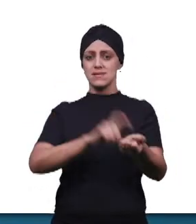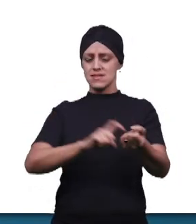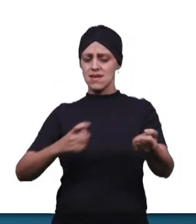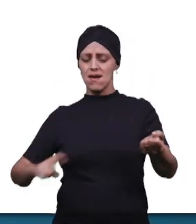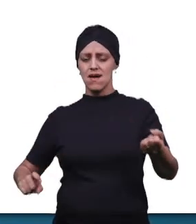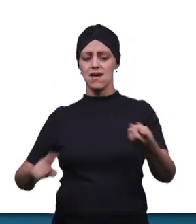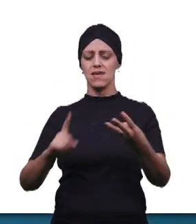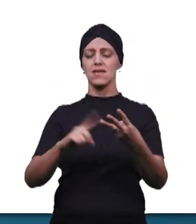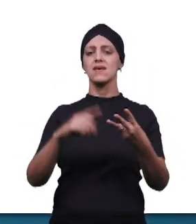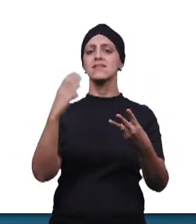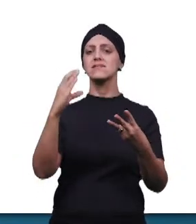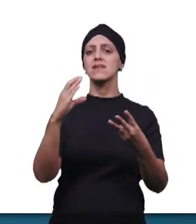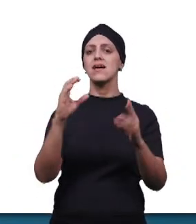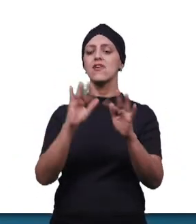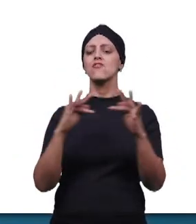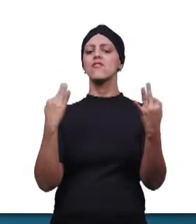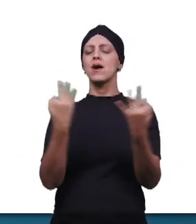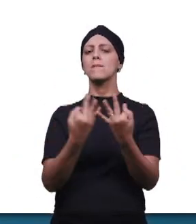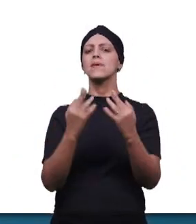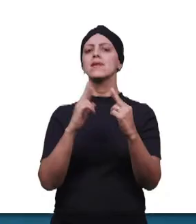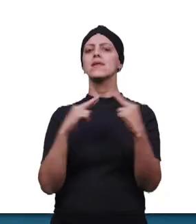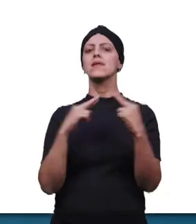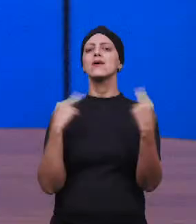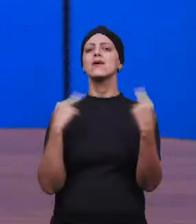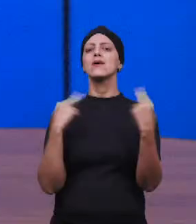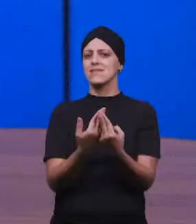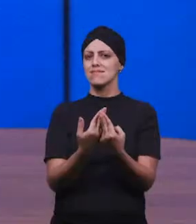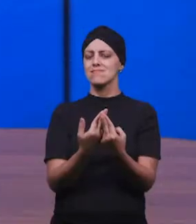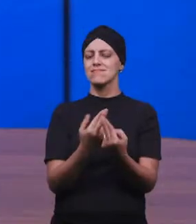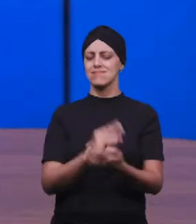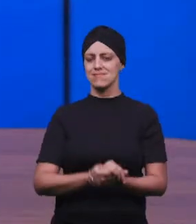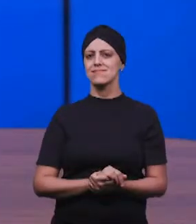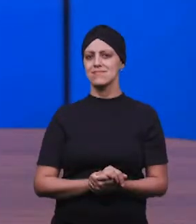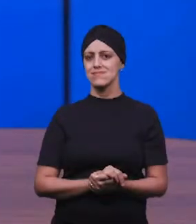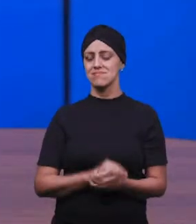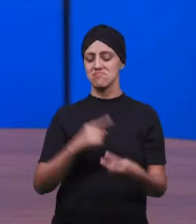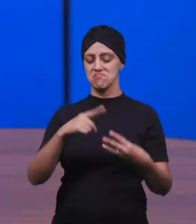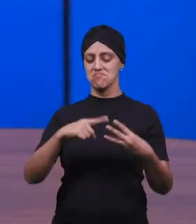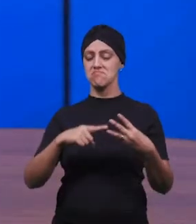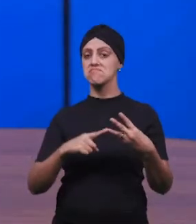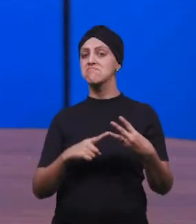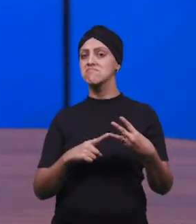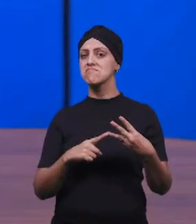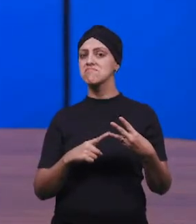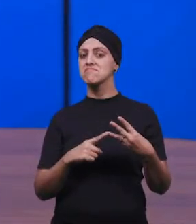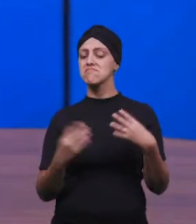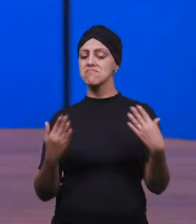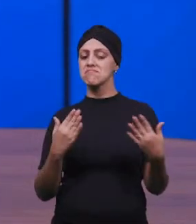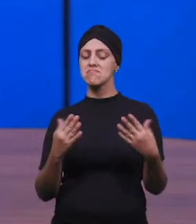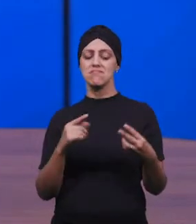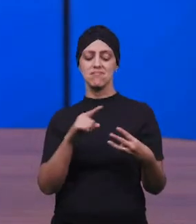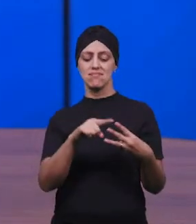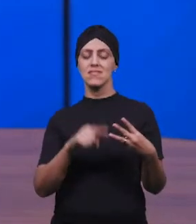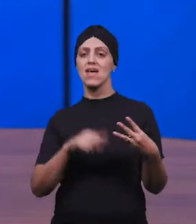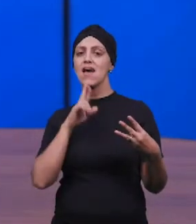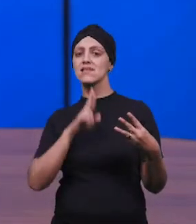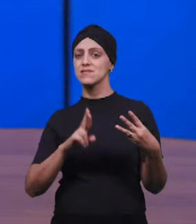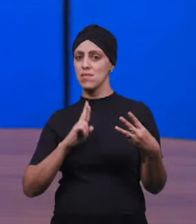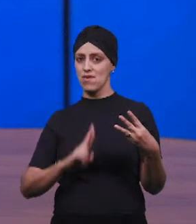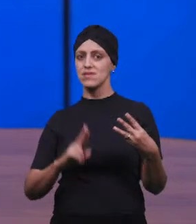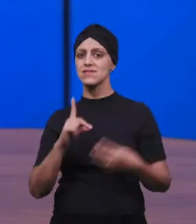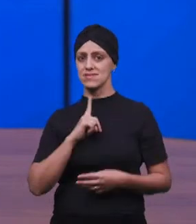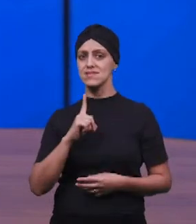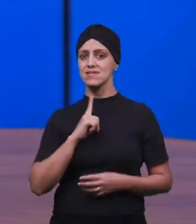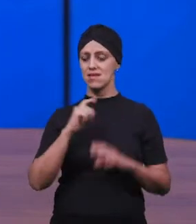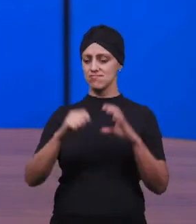C, a família reunida. Nós vamos ter aqui algumas respostas dos nossos irmãos relacionadas a essa